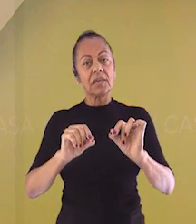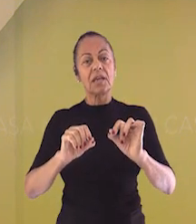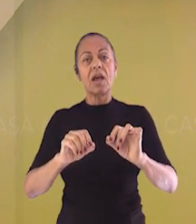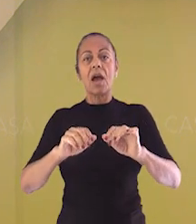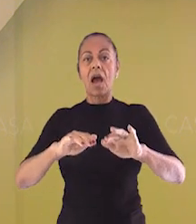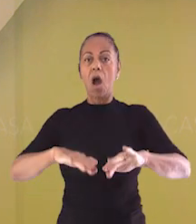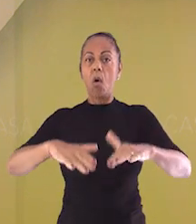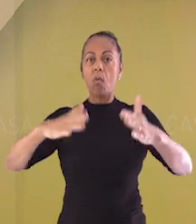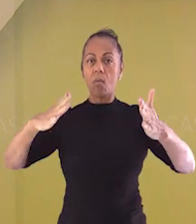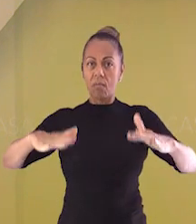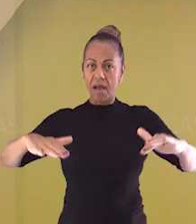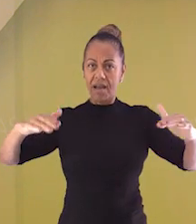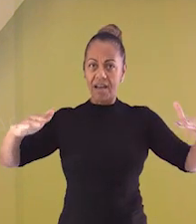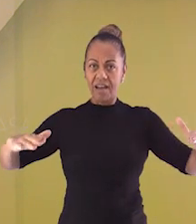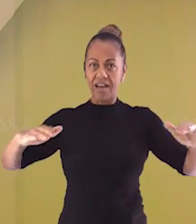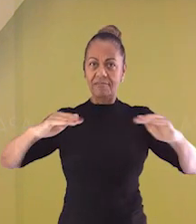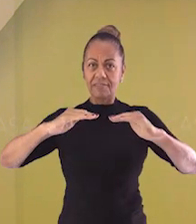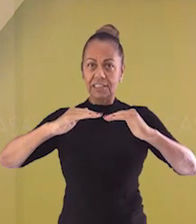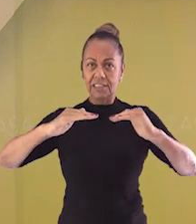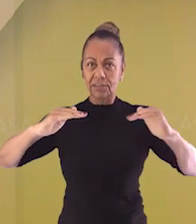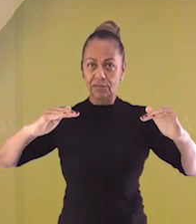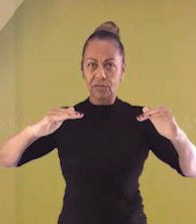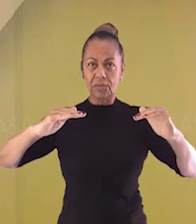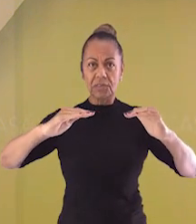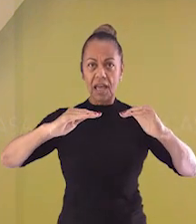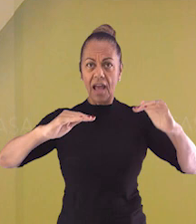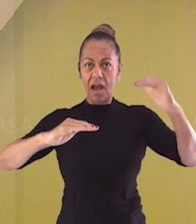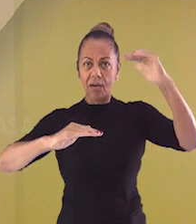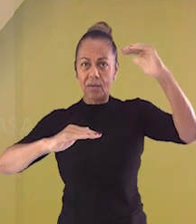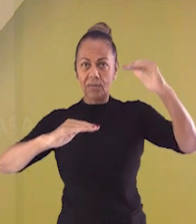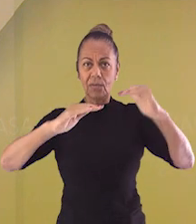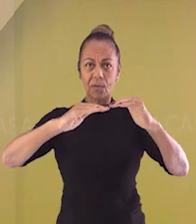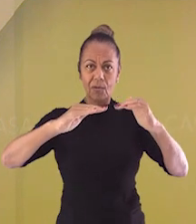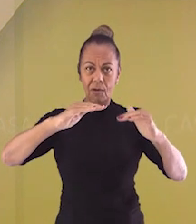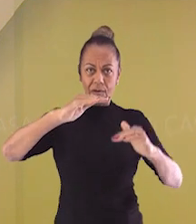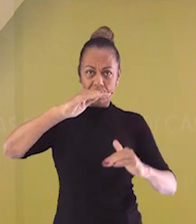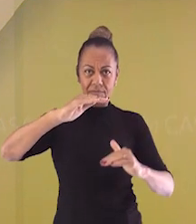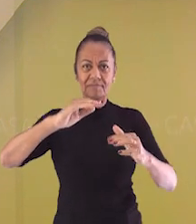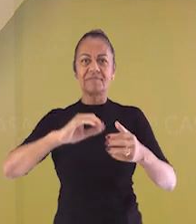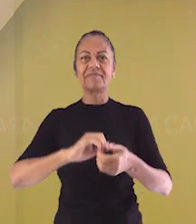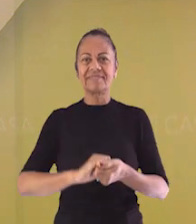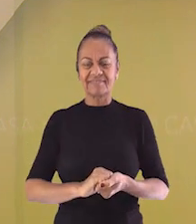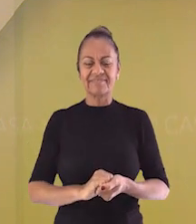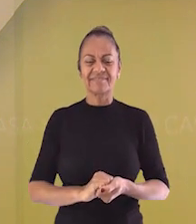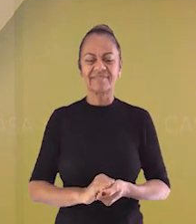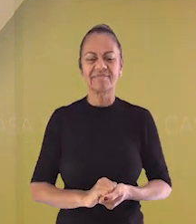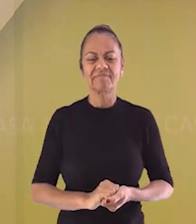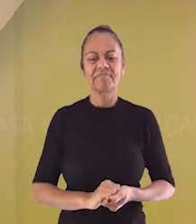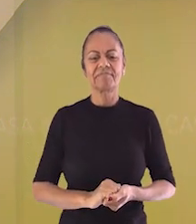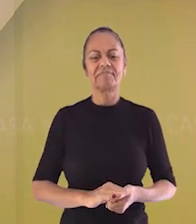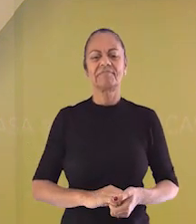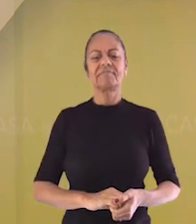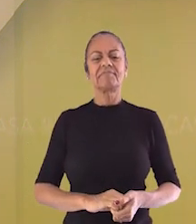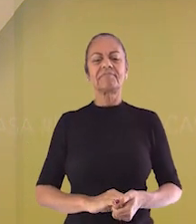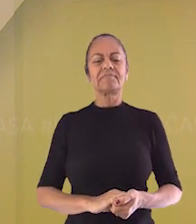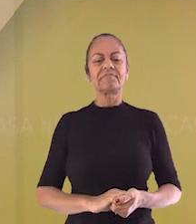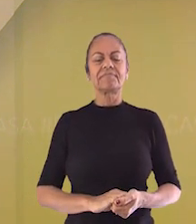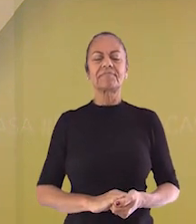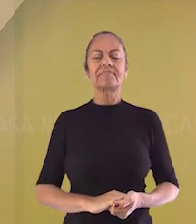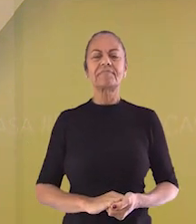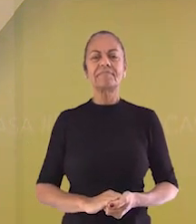mar. Depois vou mostrar para vocês a média de altura para cada formação de relevo em relação ao nível do